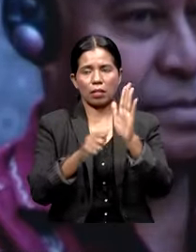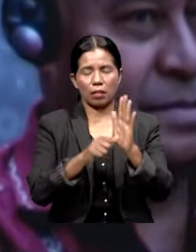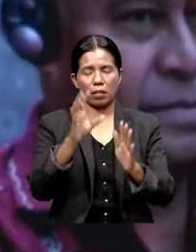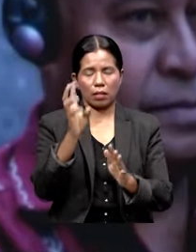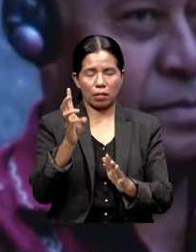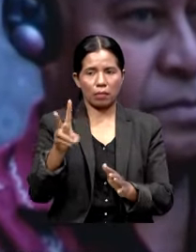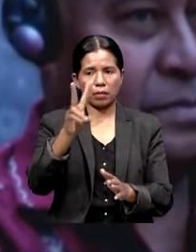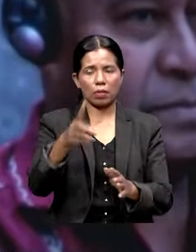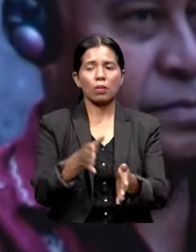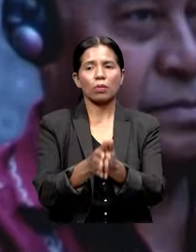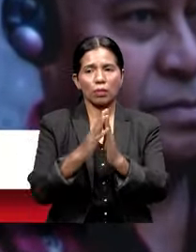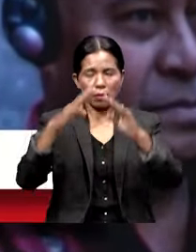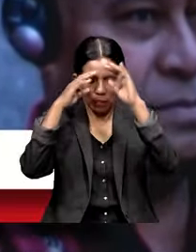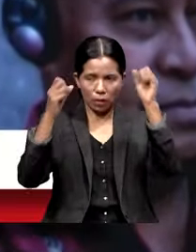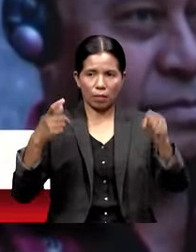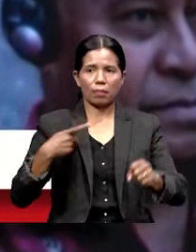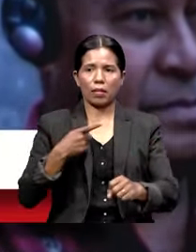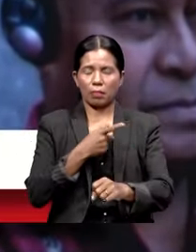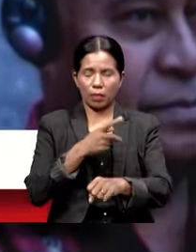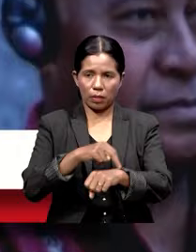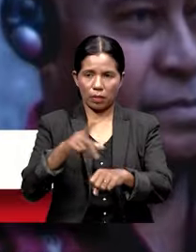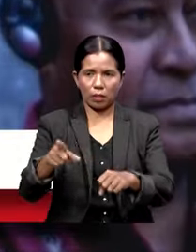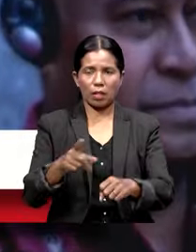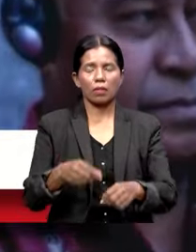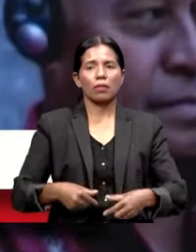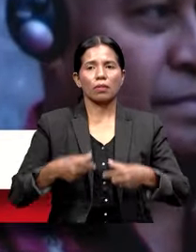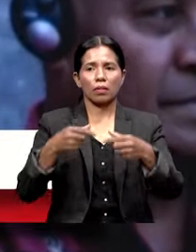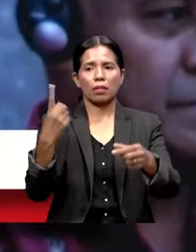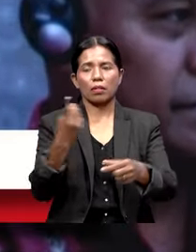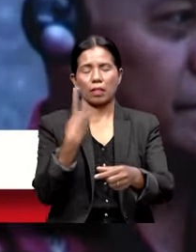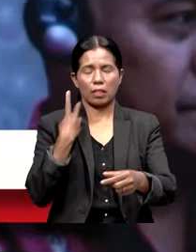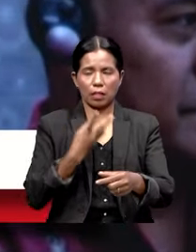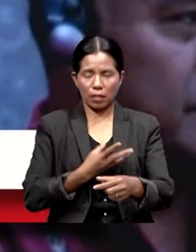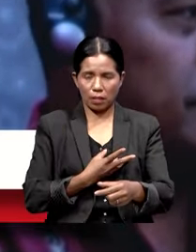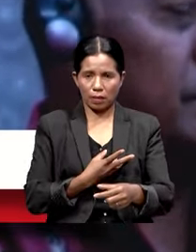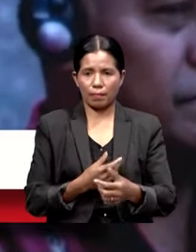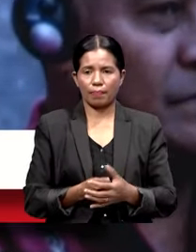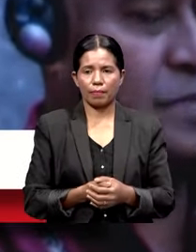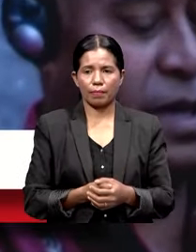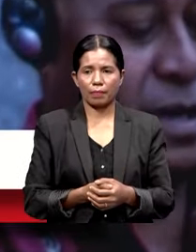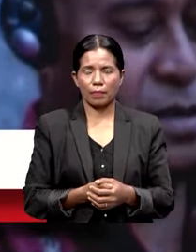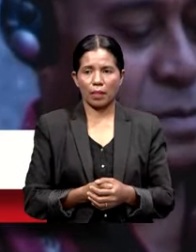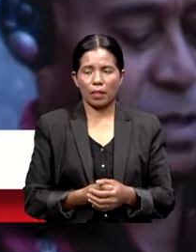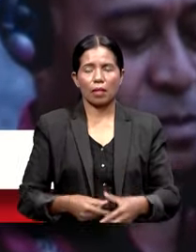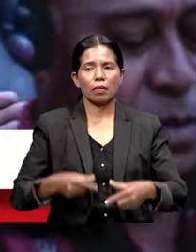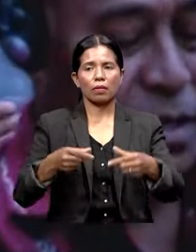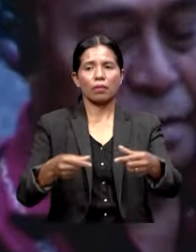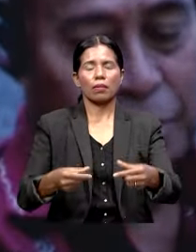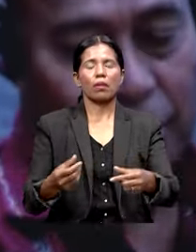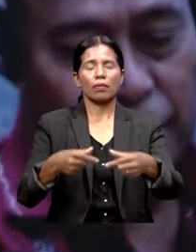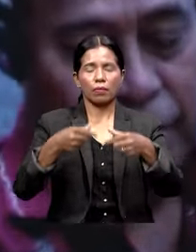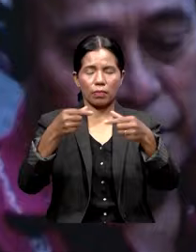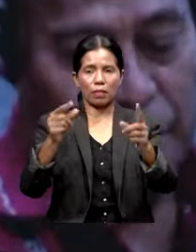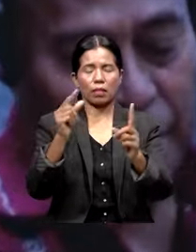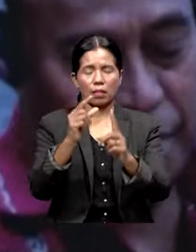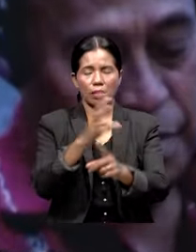Uso na fatem ba presidente do parlamento, ato convoca na fatem betina regimento. Ponto de ordem bele for ba sira, for ba